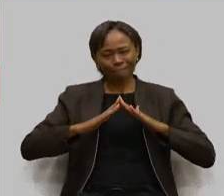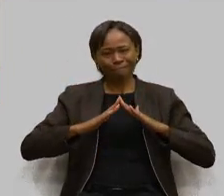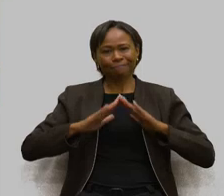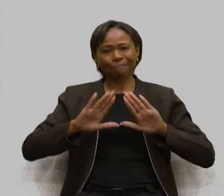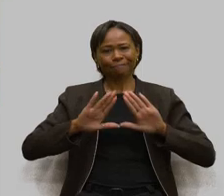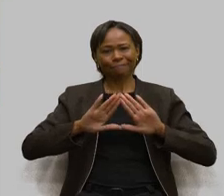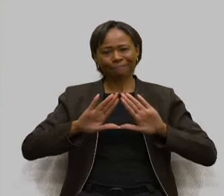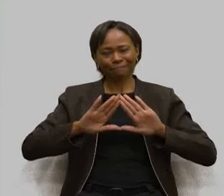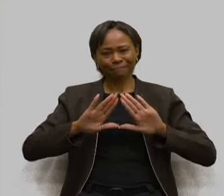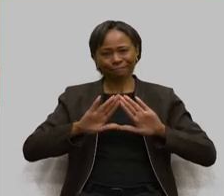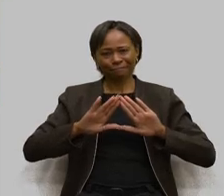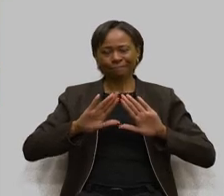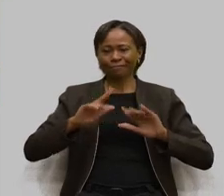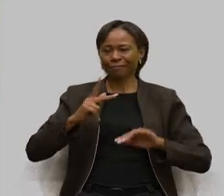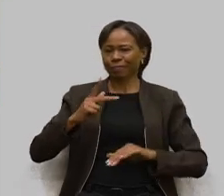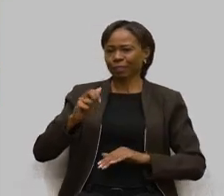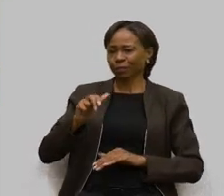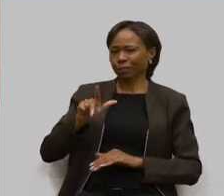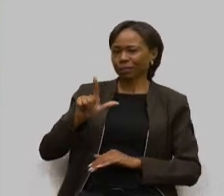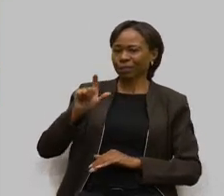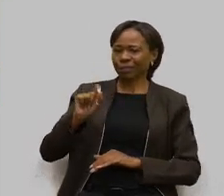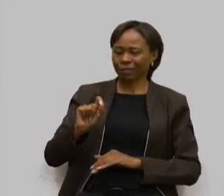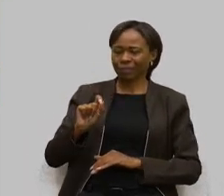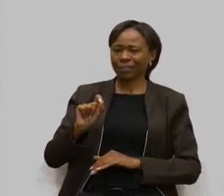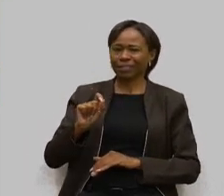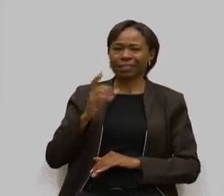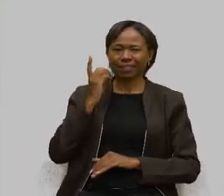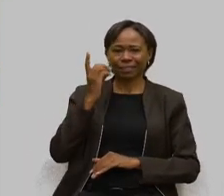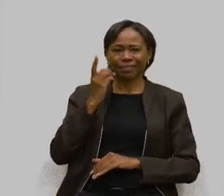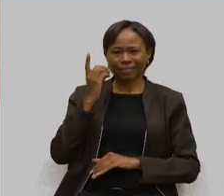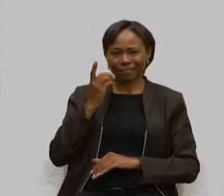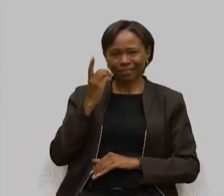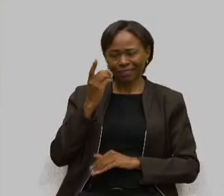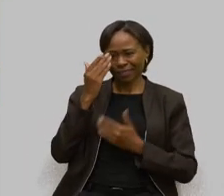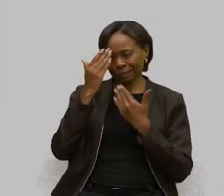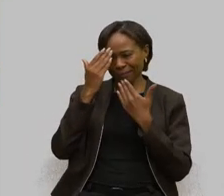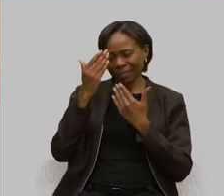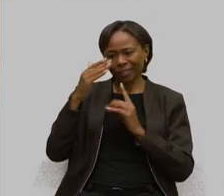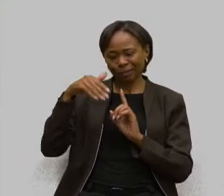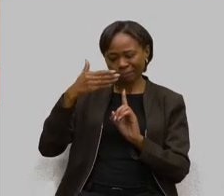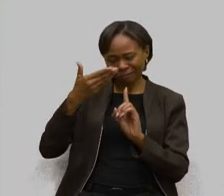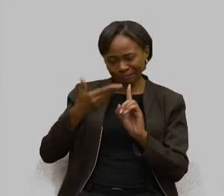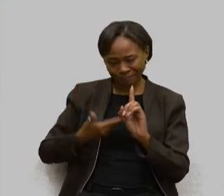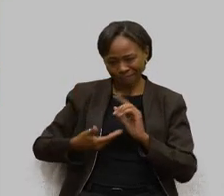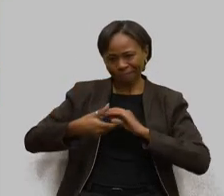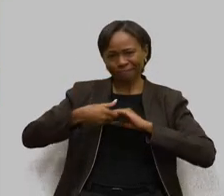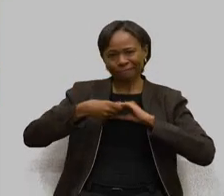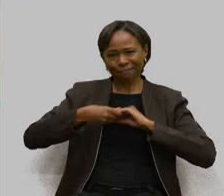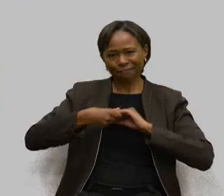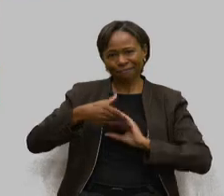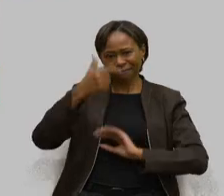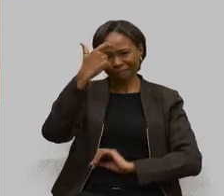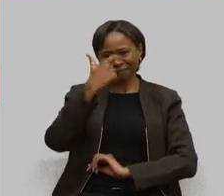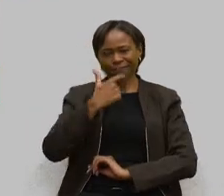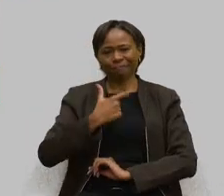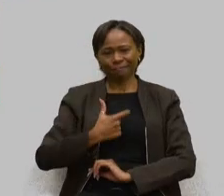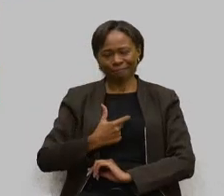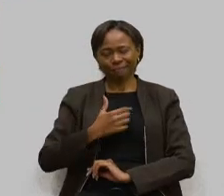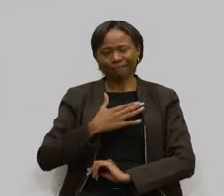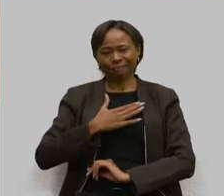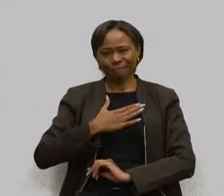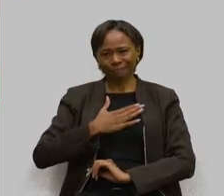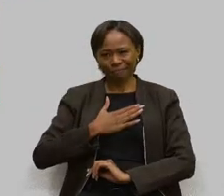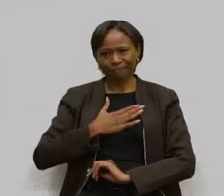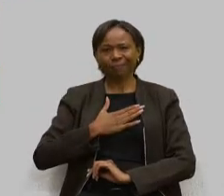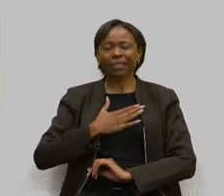deputado Dr Paulo né por essa por essa homenagem por essa congratulação que eu já estendo